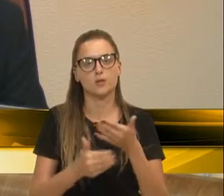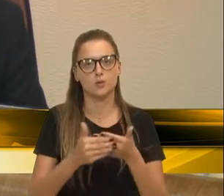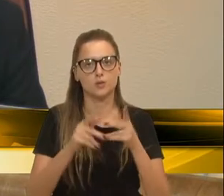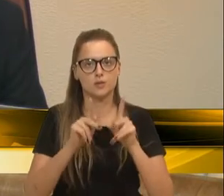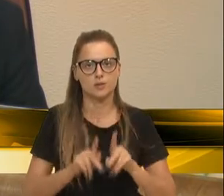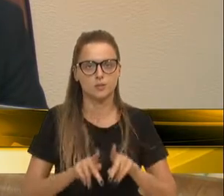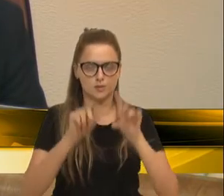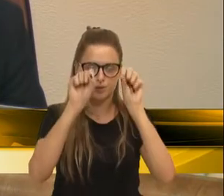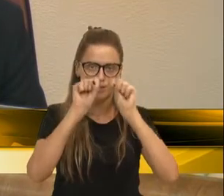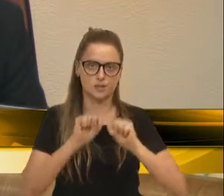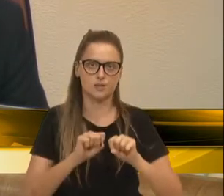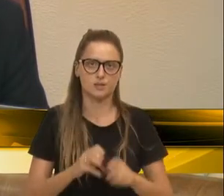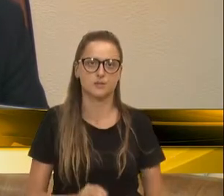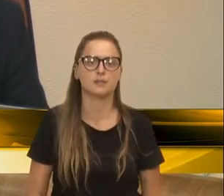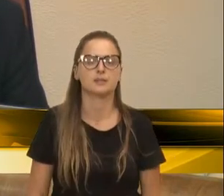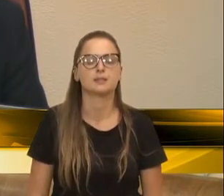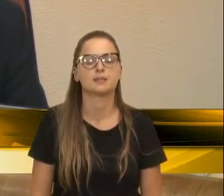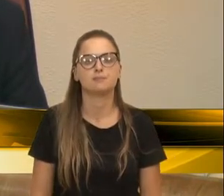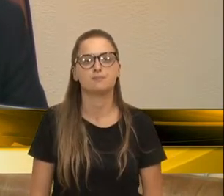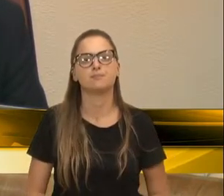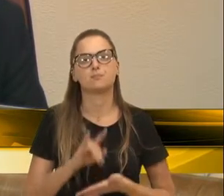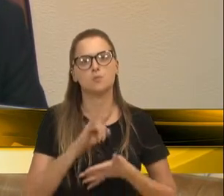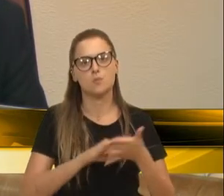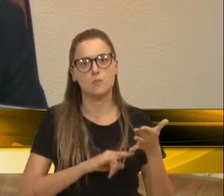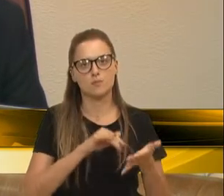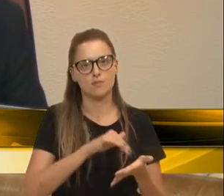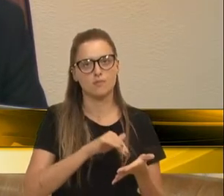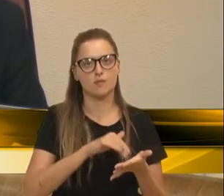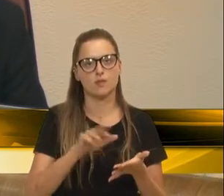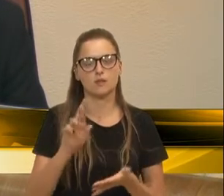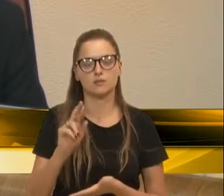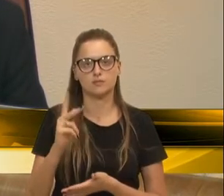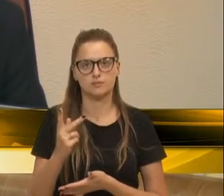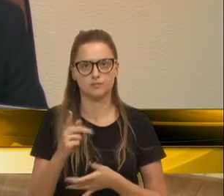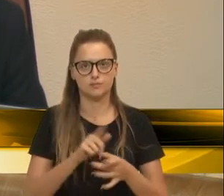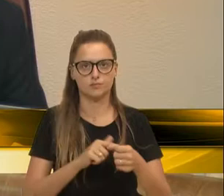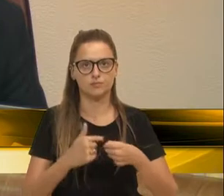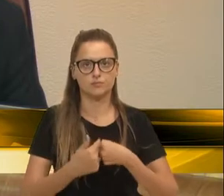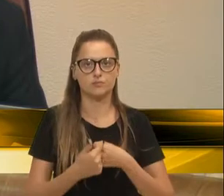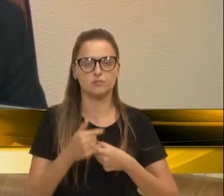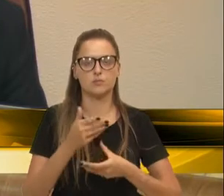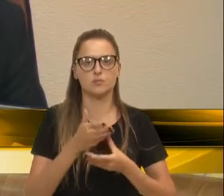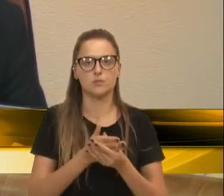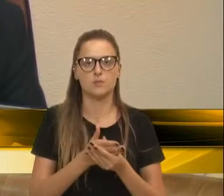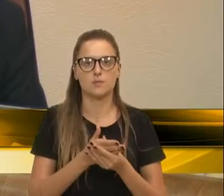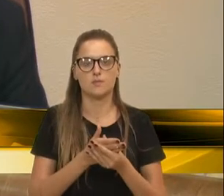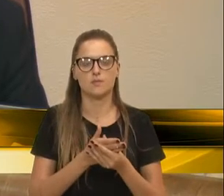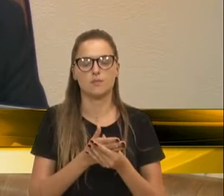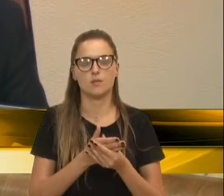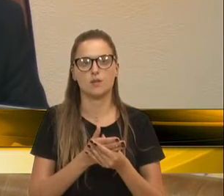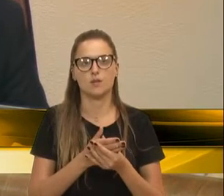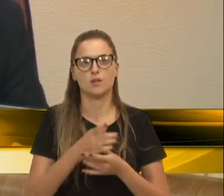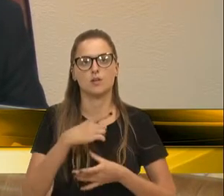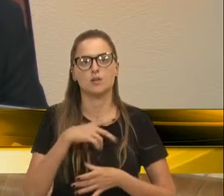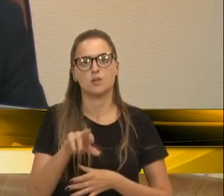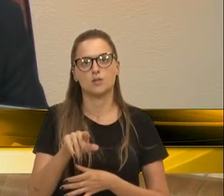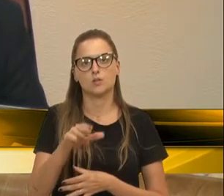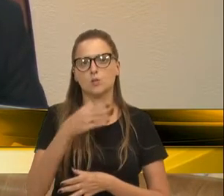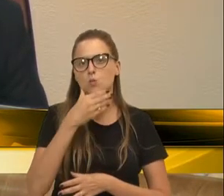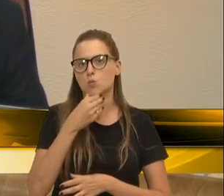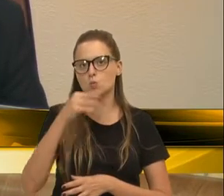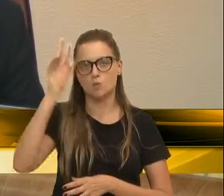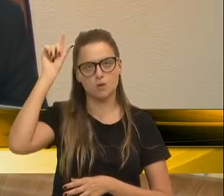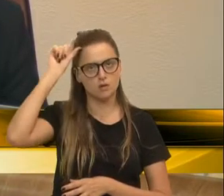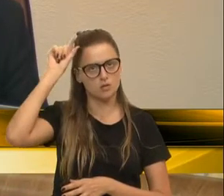depoentes. A requisição à secretária de Recursos Humanos do município do processo administrativo de nomeação do irmão do prefeito, chefe